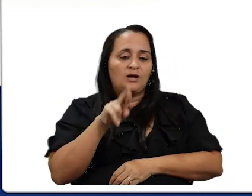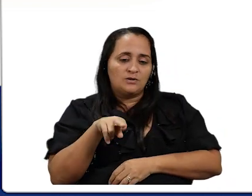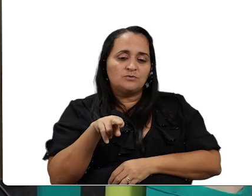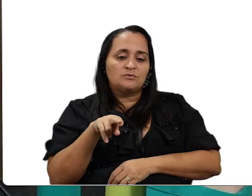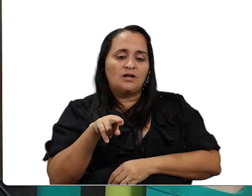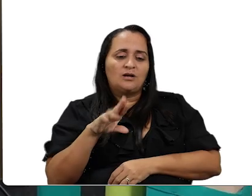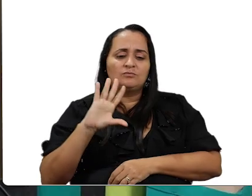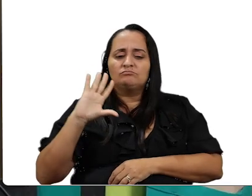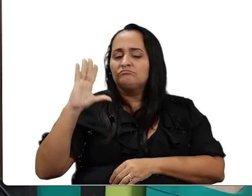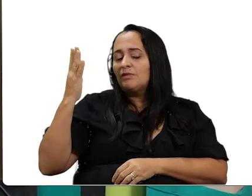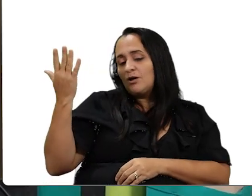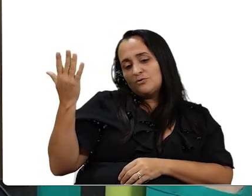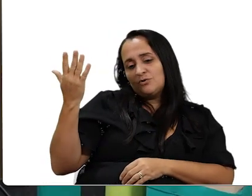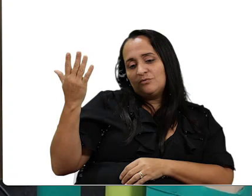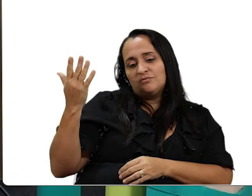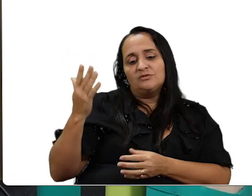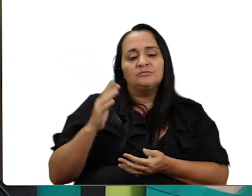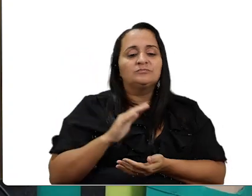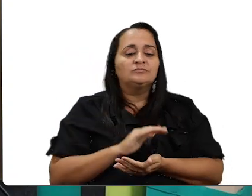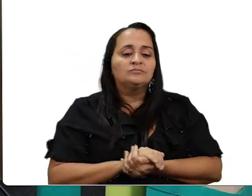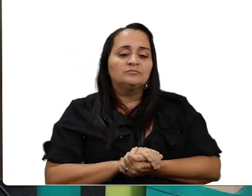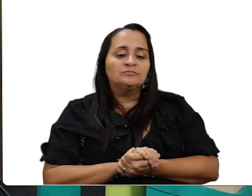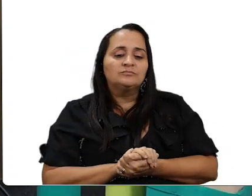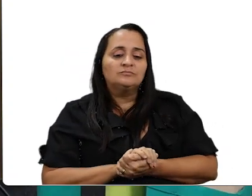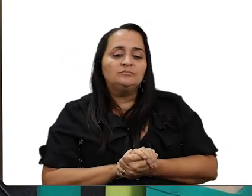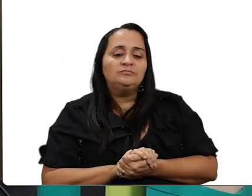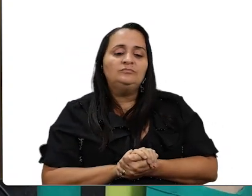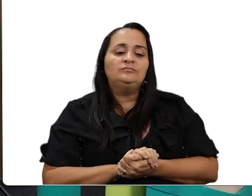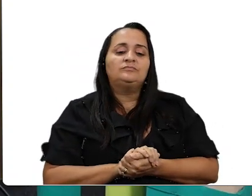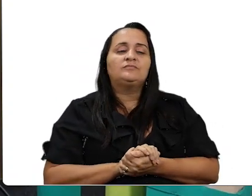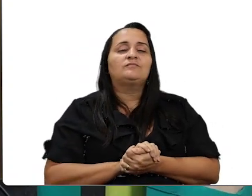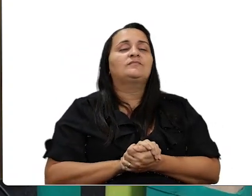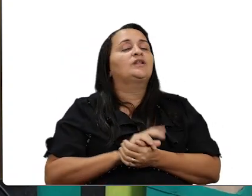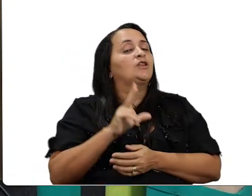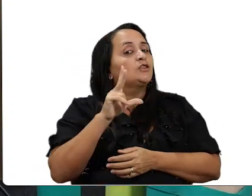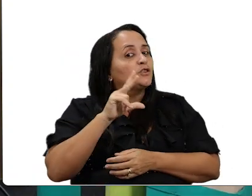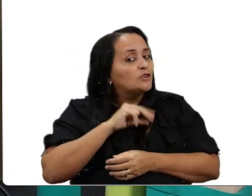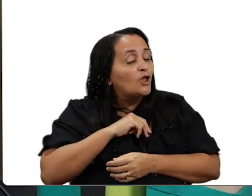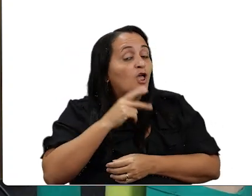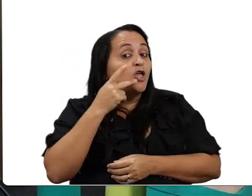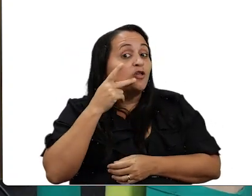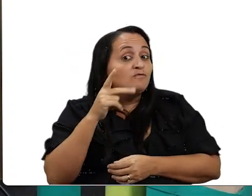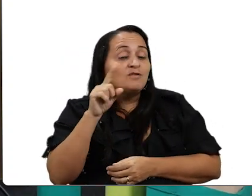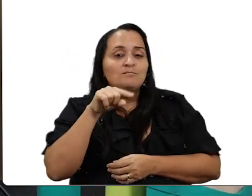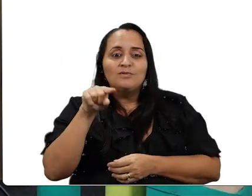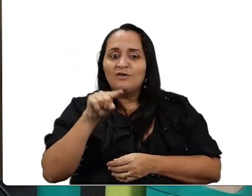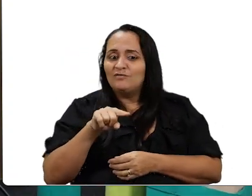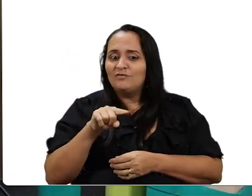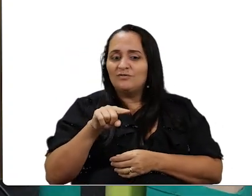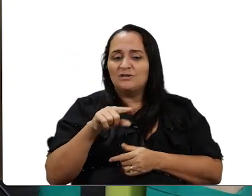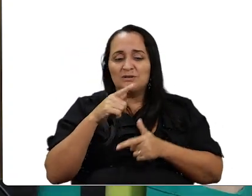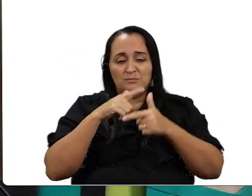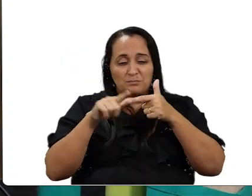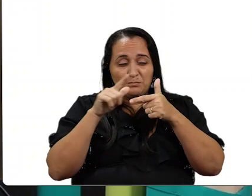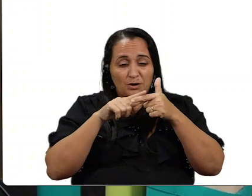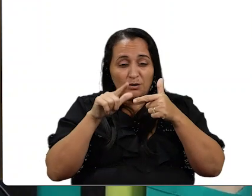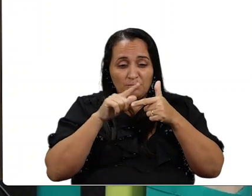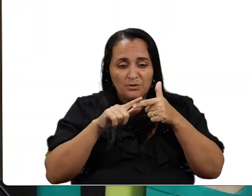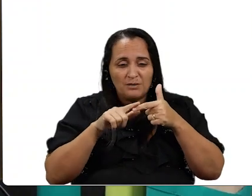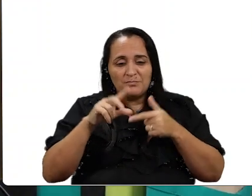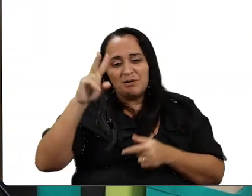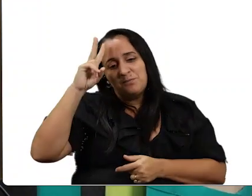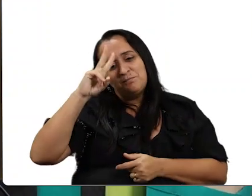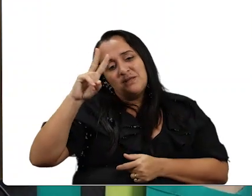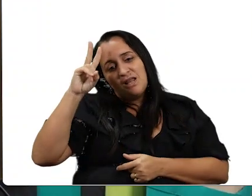problema, a resolução desse problema. E, gente, eu nem te conto. Por falar em problema, eu